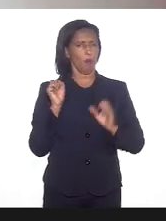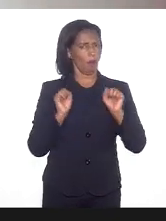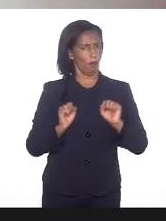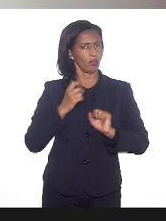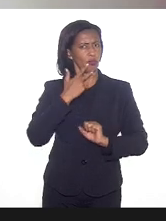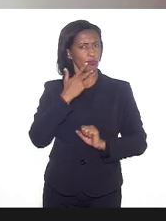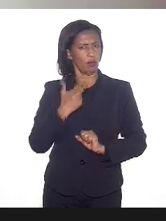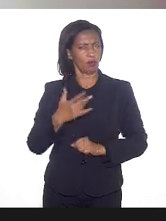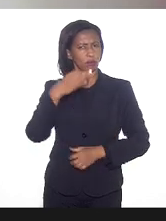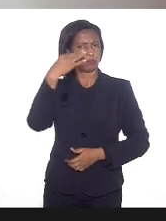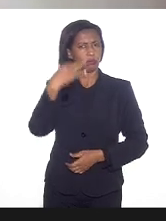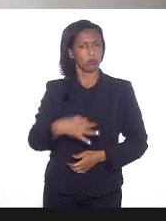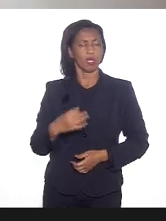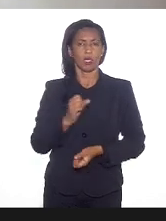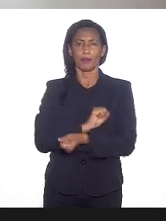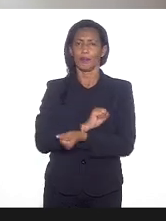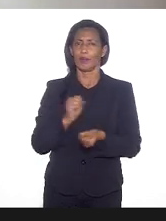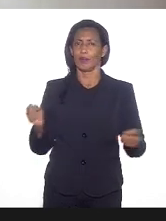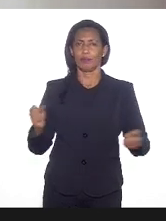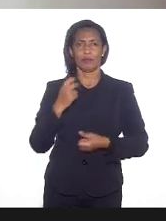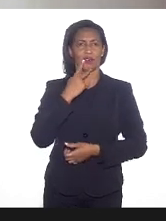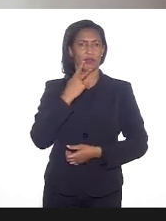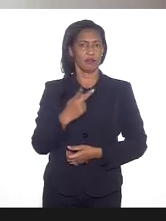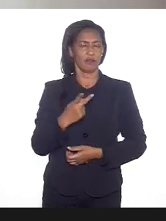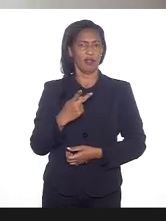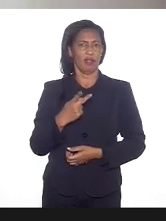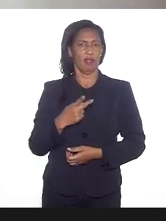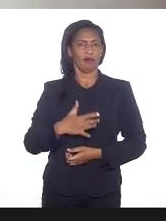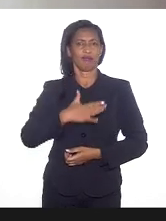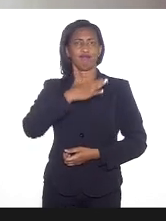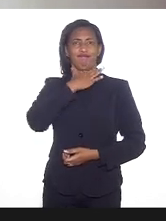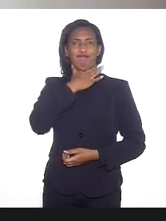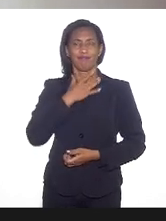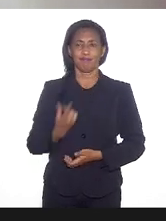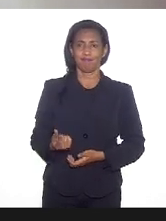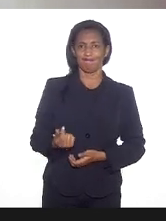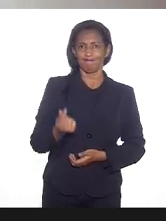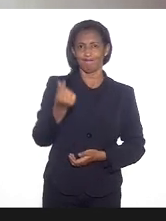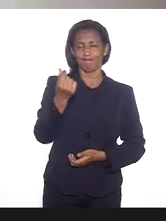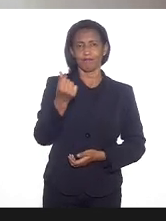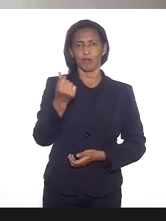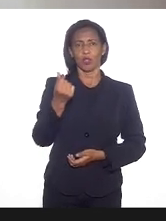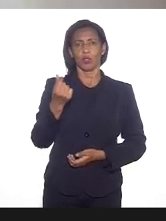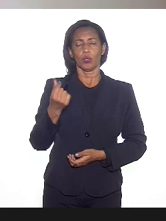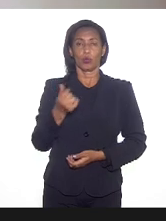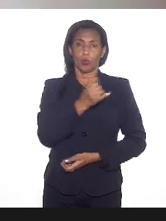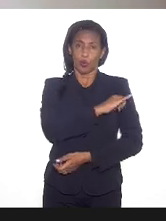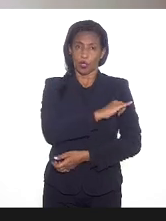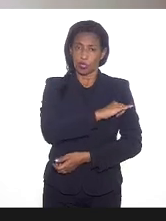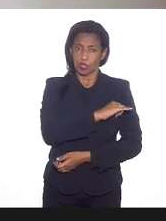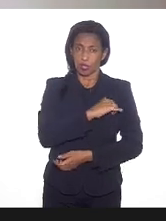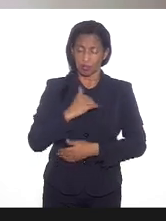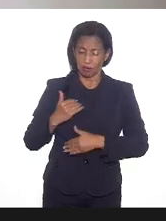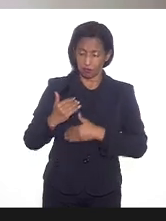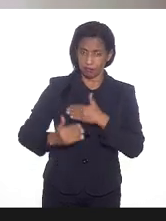convicção. É impossível se falar da crise financeira que o Rio de Janeiro atravessa,